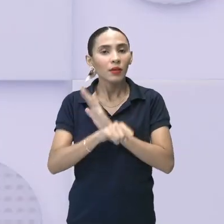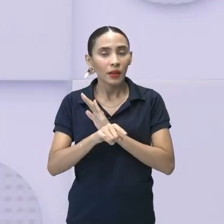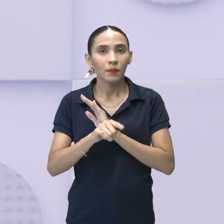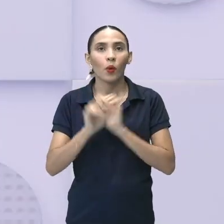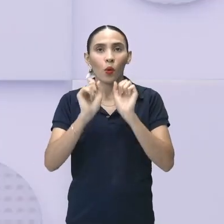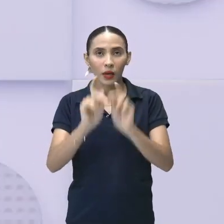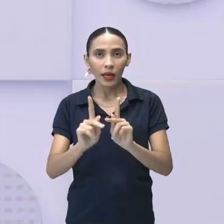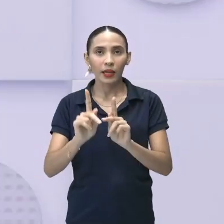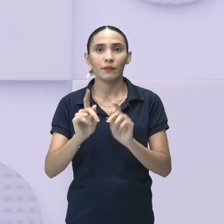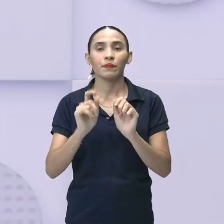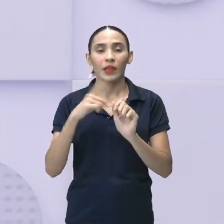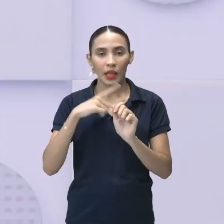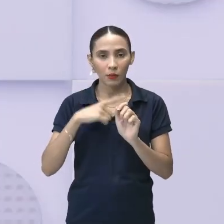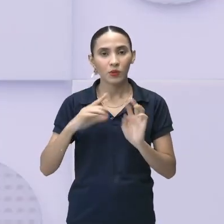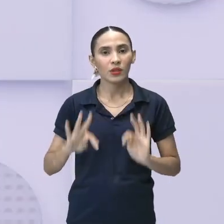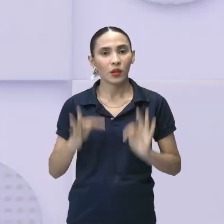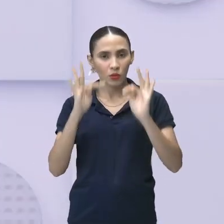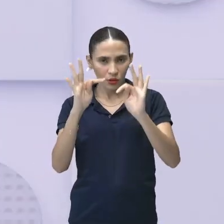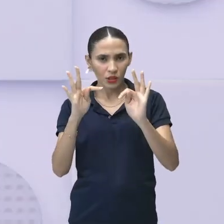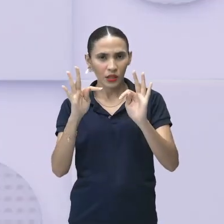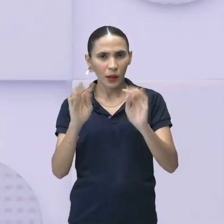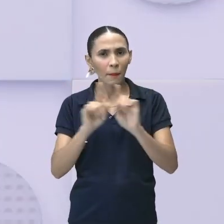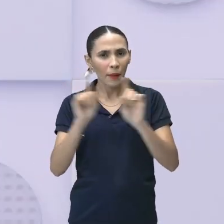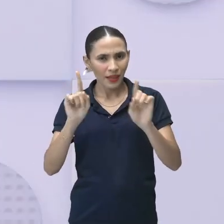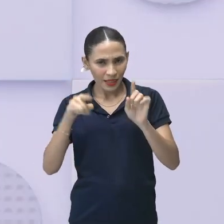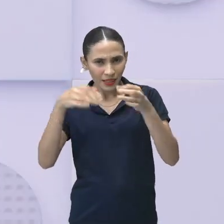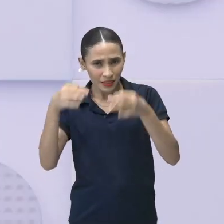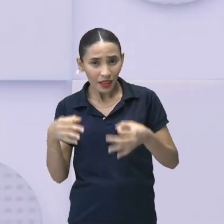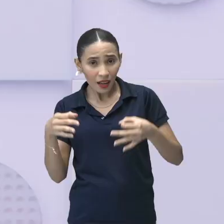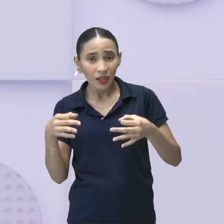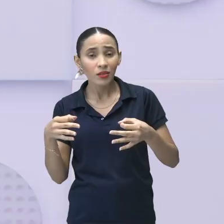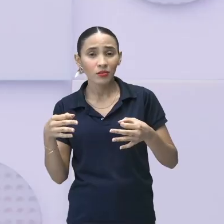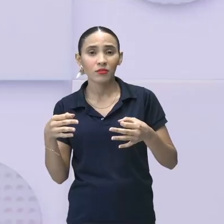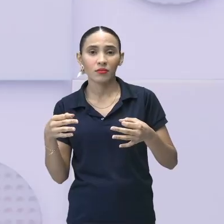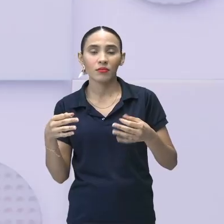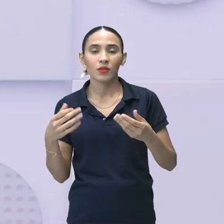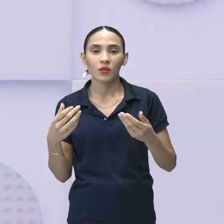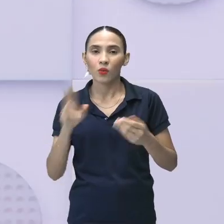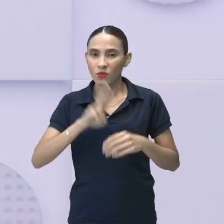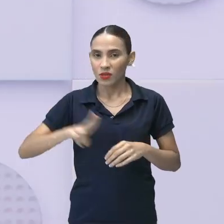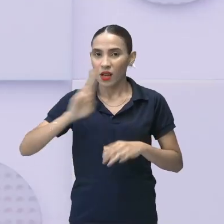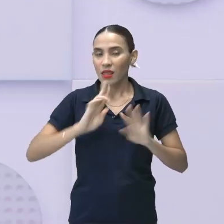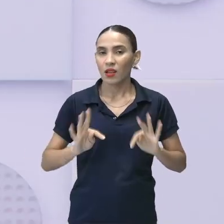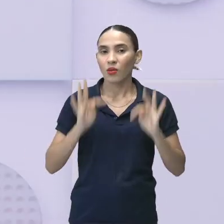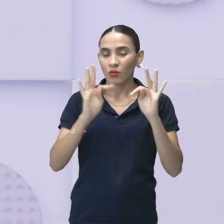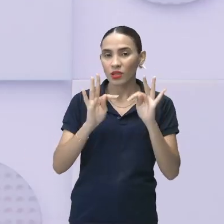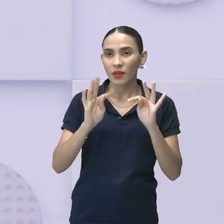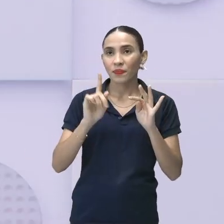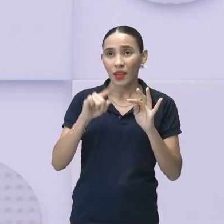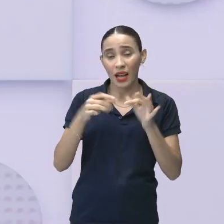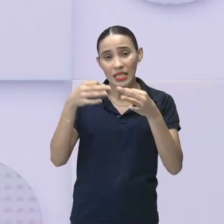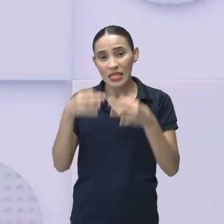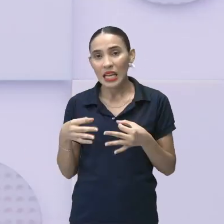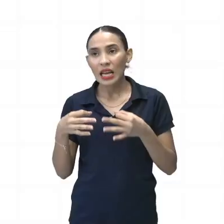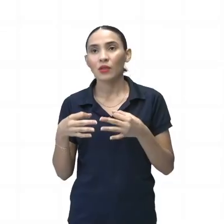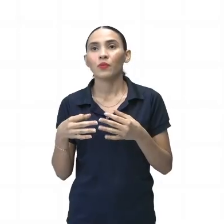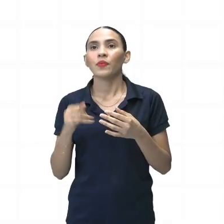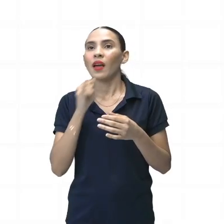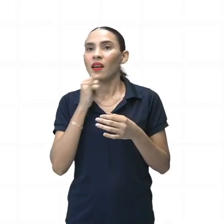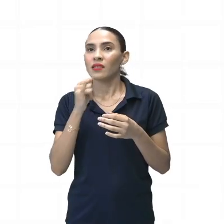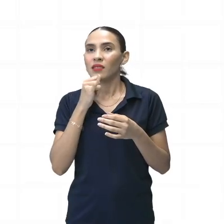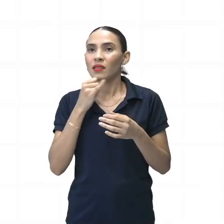dignidade humana? Então, a bioética ela vai também conversar e vai questionar esses campos. Vamos lá, então, ver a importância da